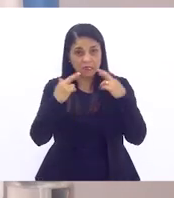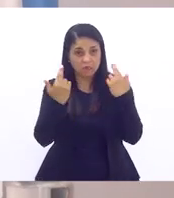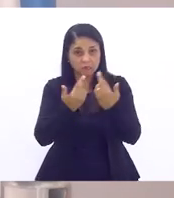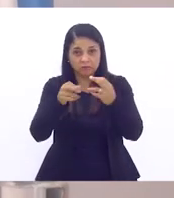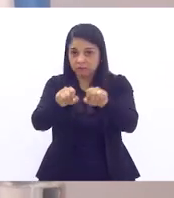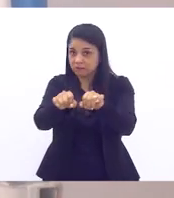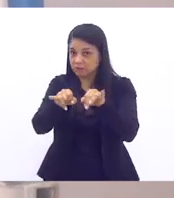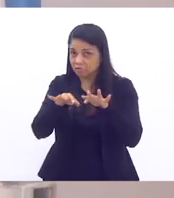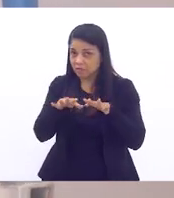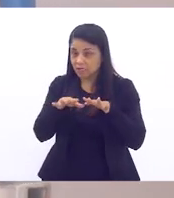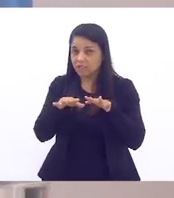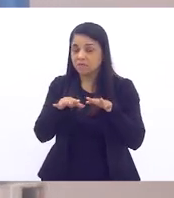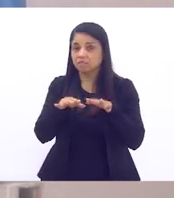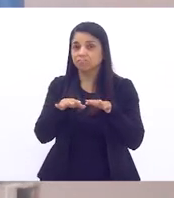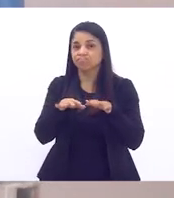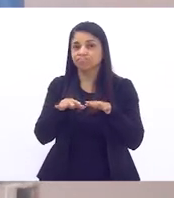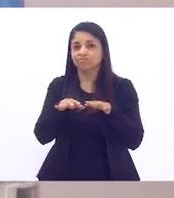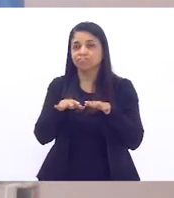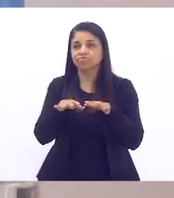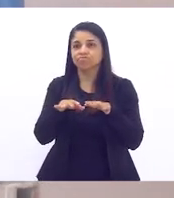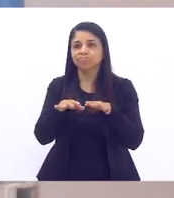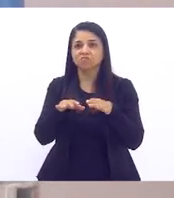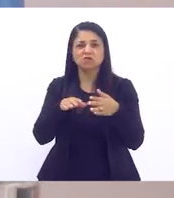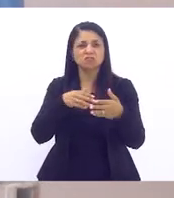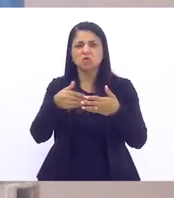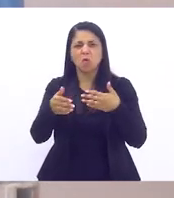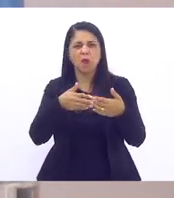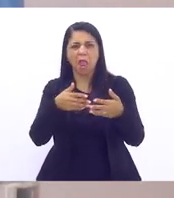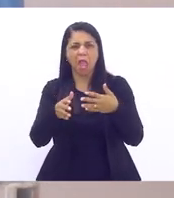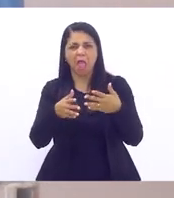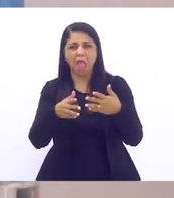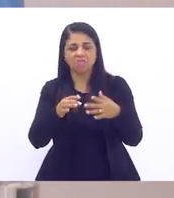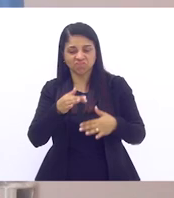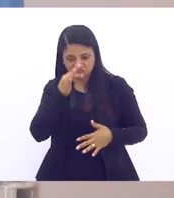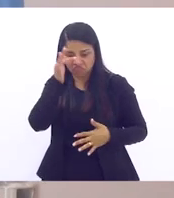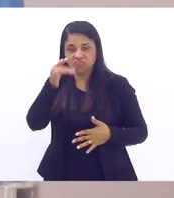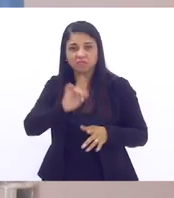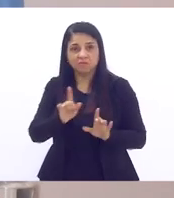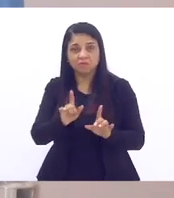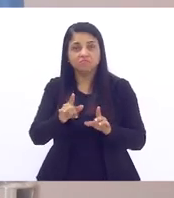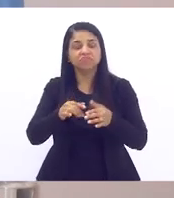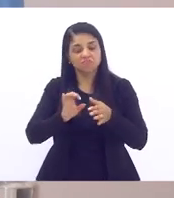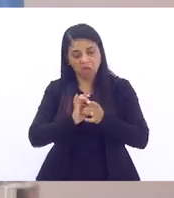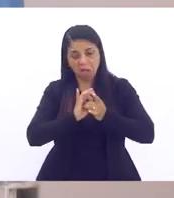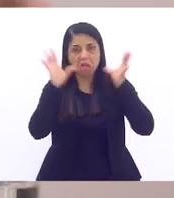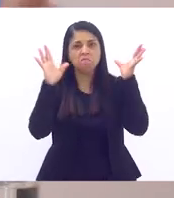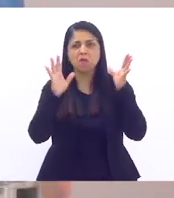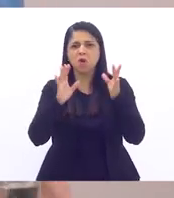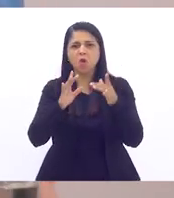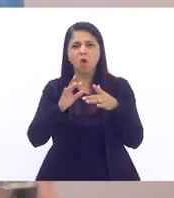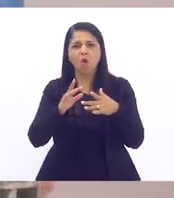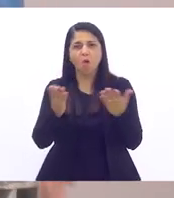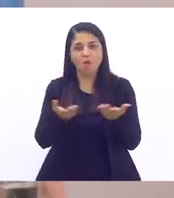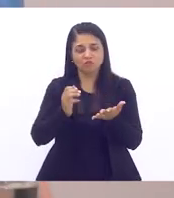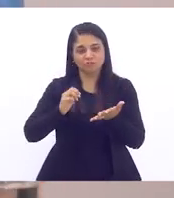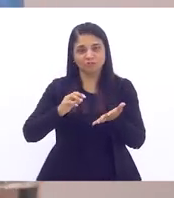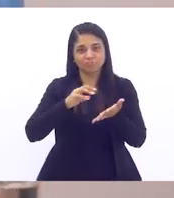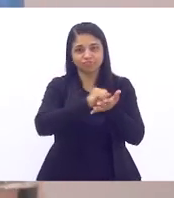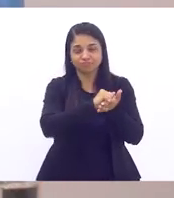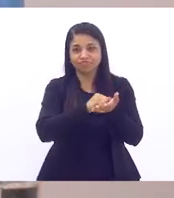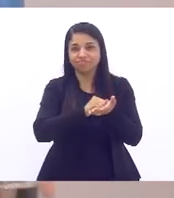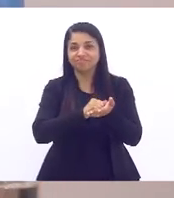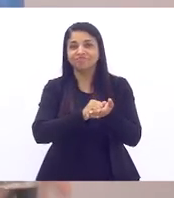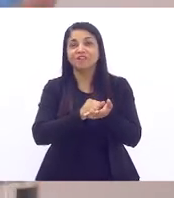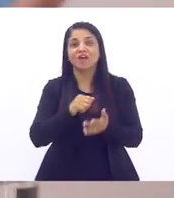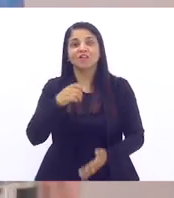Assembleia Legislativa você desprovido de qualquer vaidade automaticamente autorizou e protocolou hoje vou dar notícia aqui